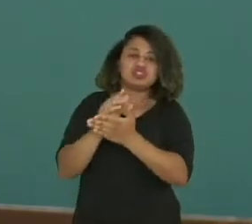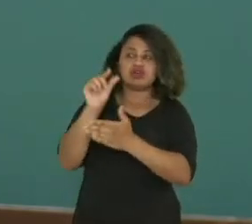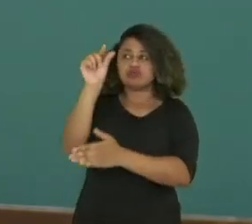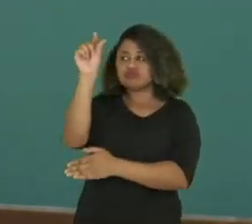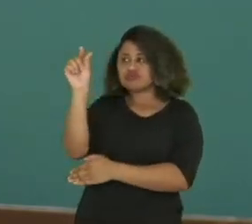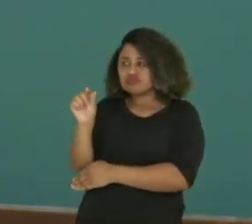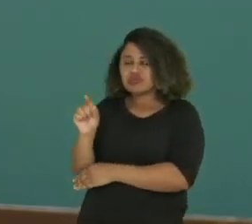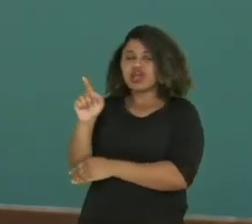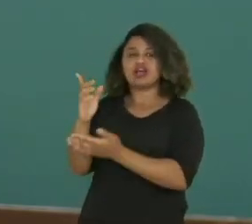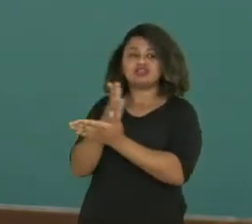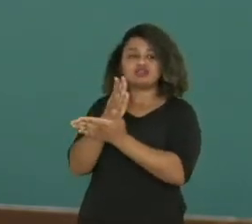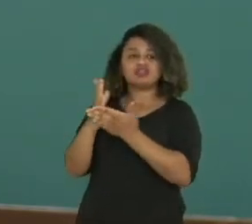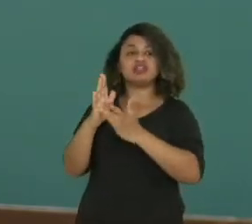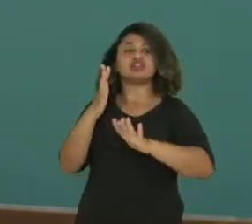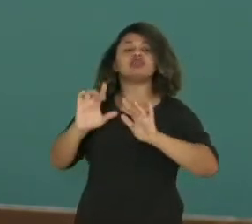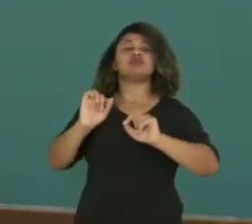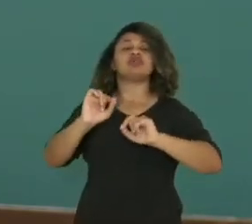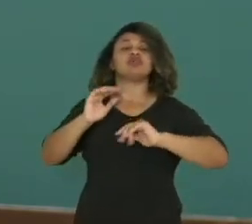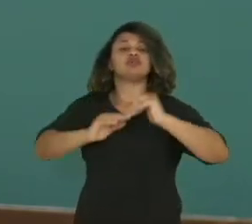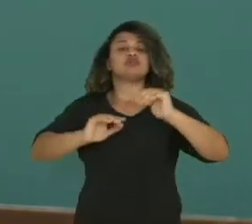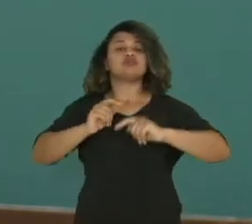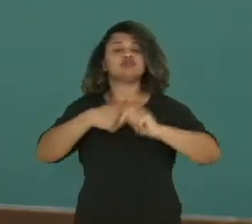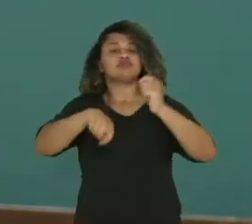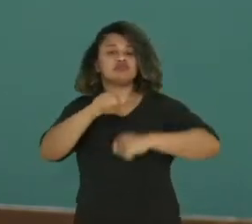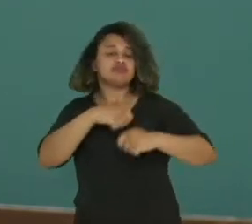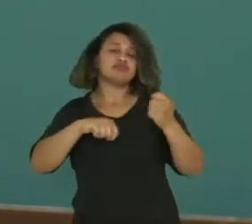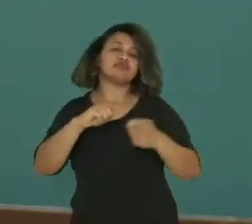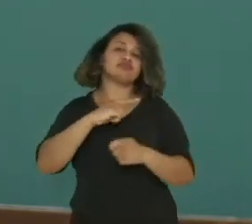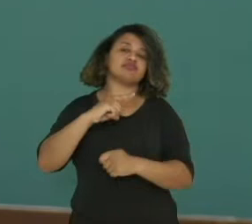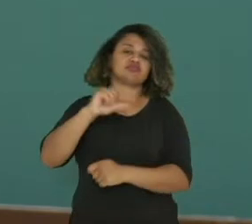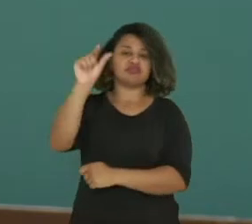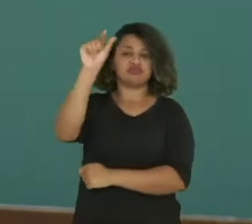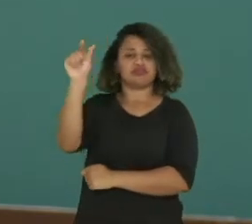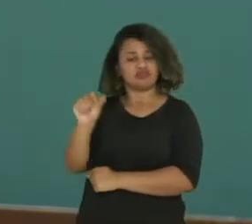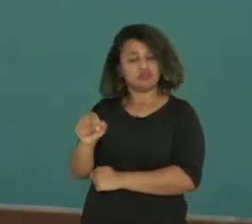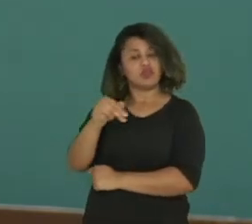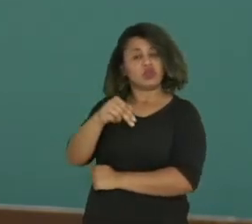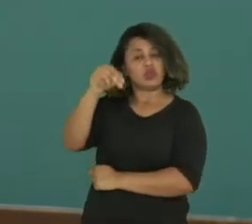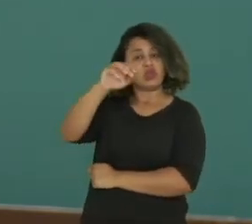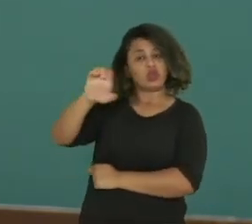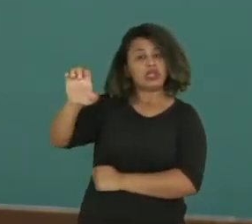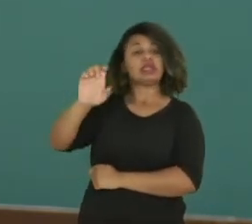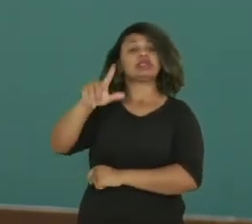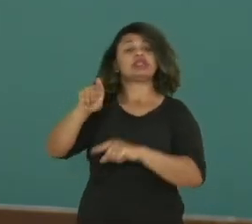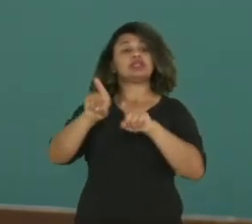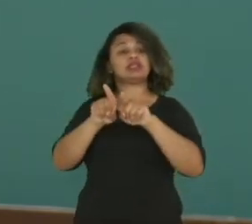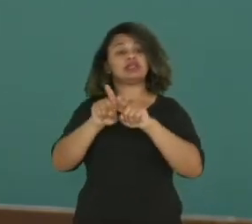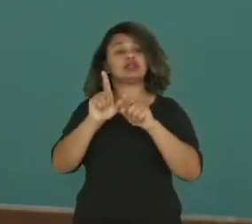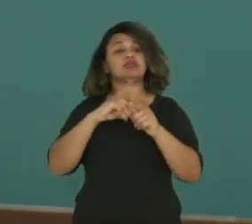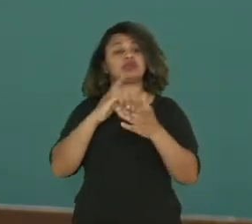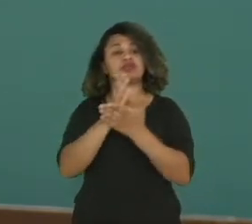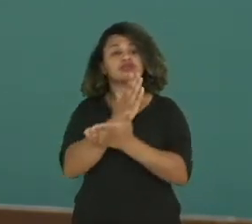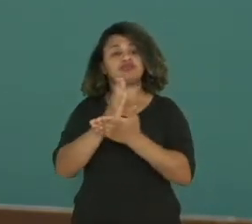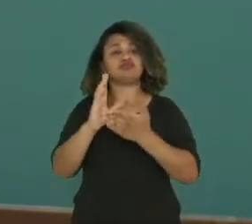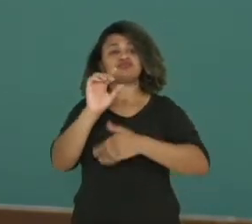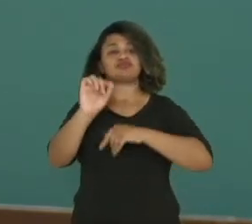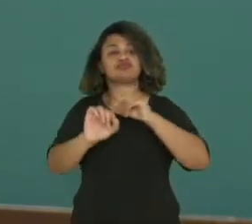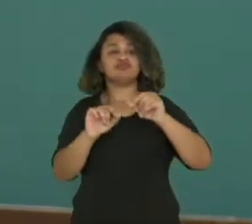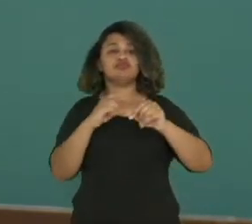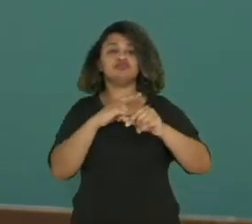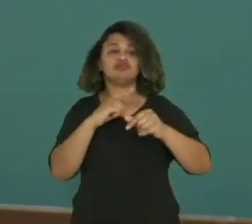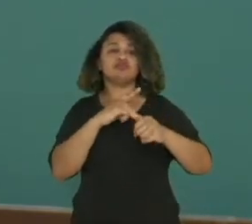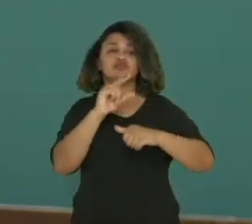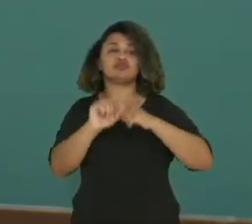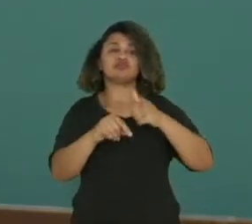desenvolvida em cada uma das partes desta região nordestina, ela também tem uma divisão ali, né? Então nós